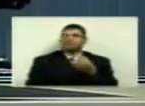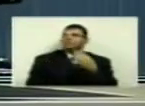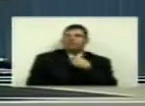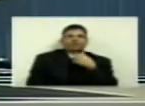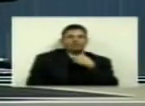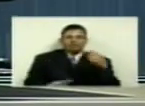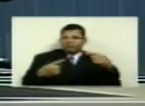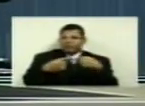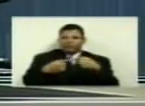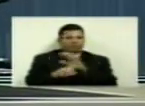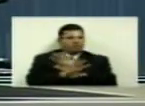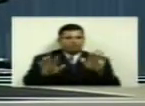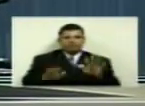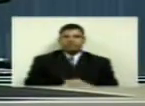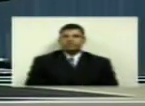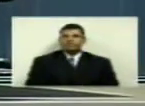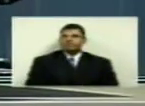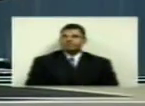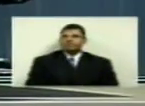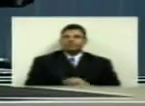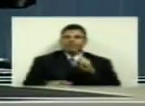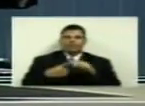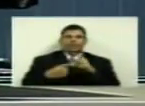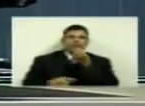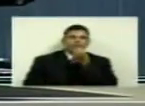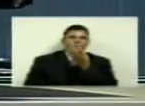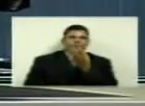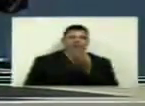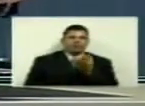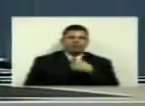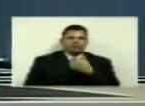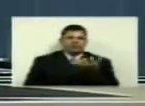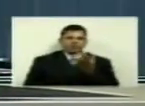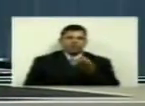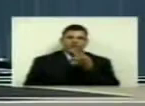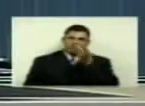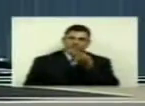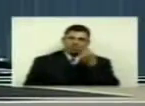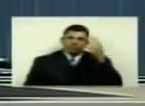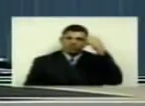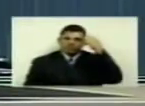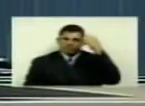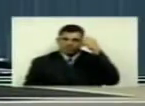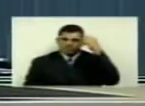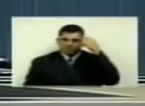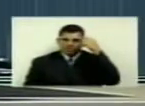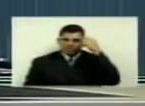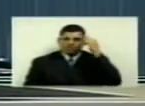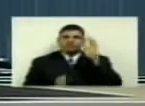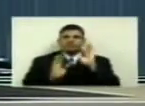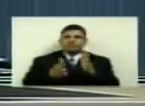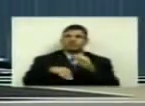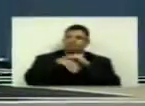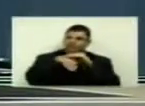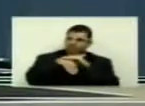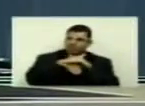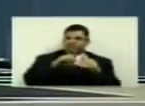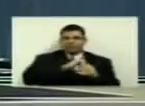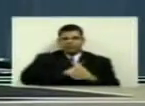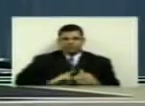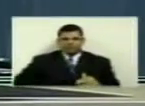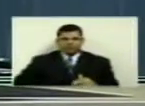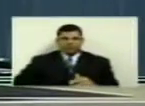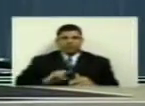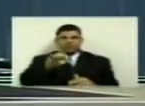posso concordar com isso, deputado Orlando. Portanto, eu quero propor essa reflexão. Já conversei com o